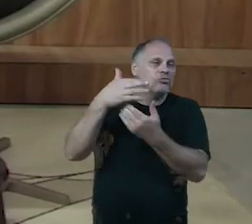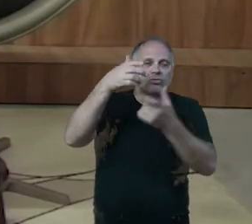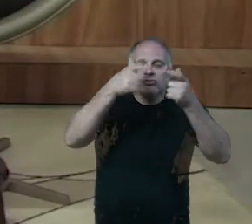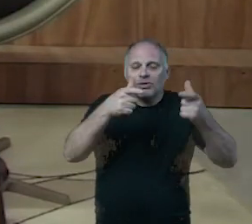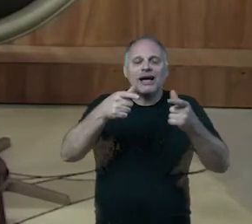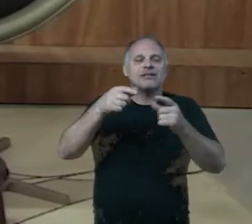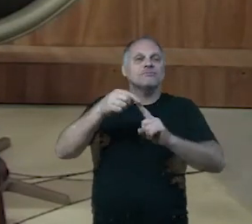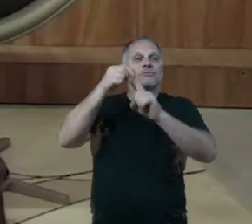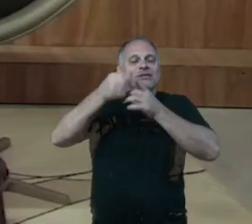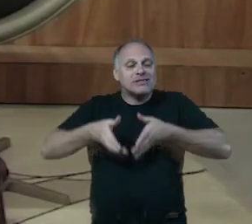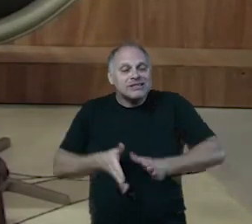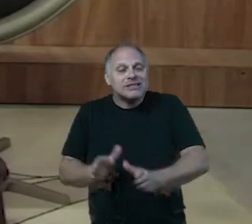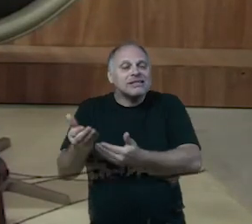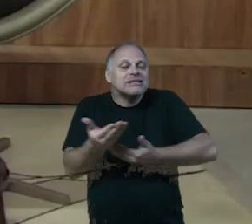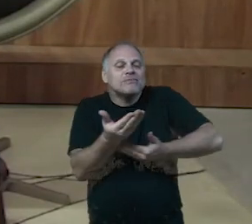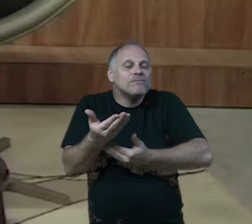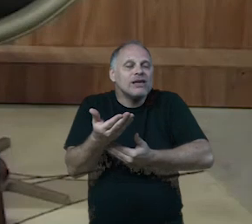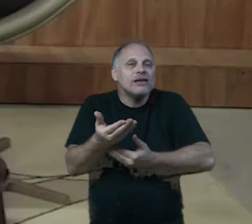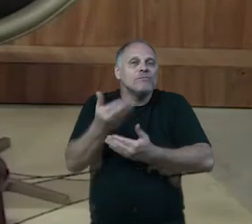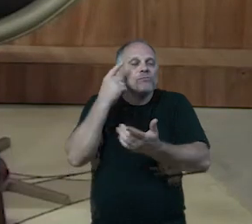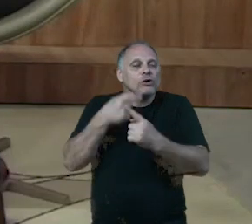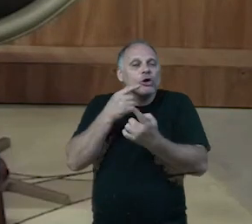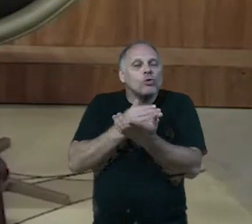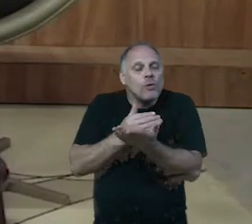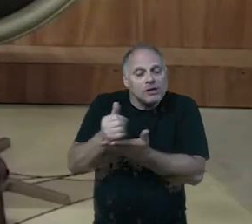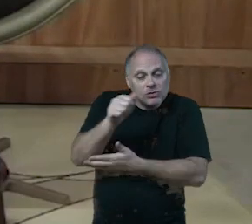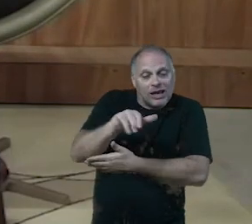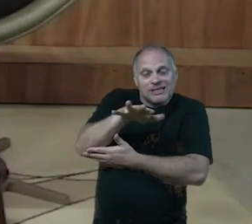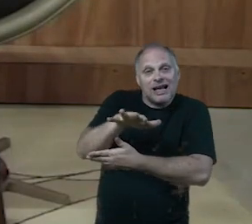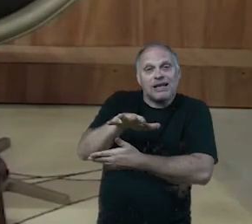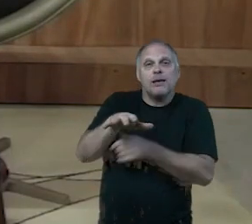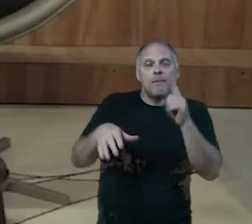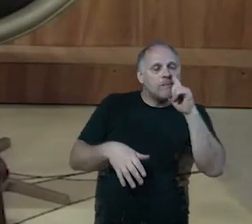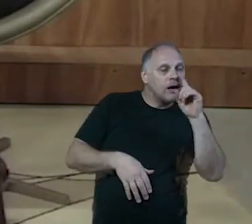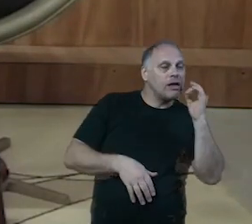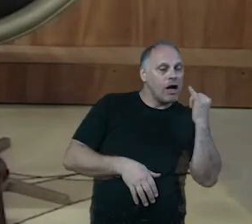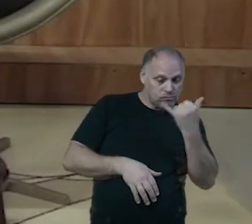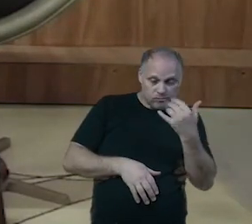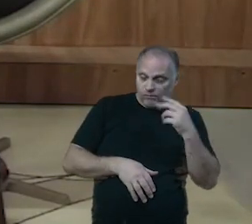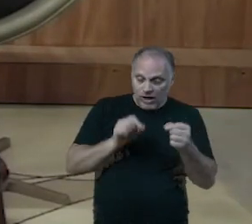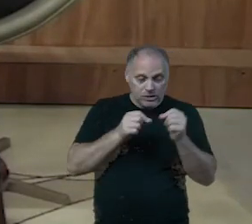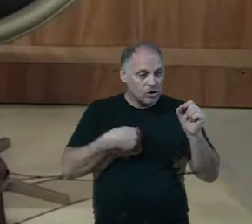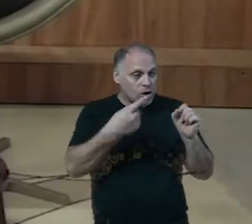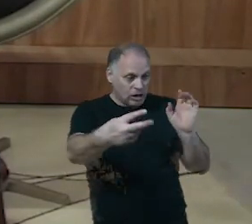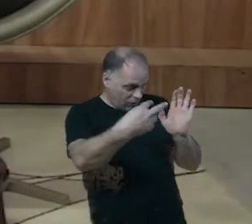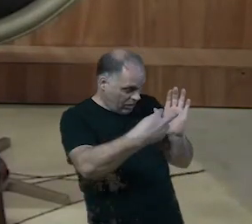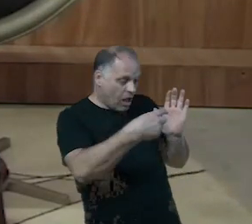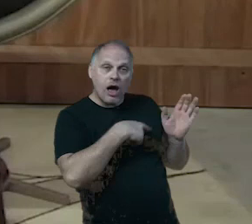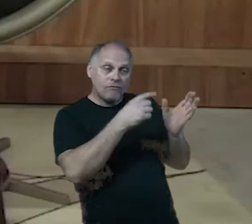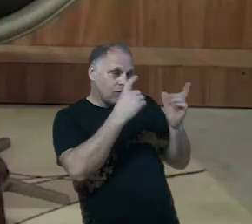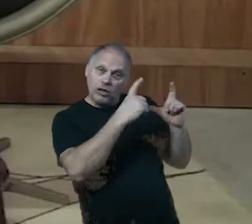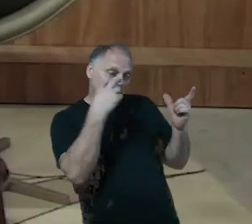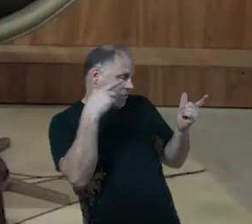de recém-nascidos, justamente por ter iniciado nessa área, e uma mãe vai indicando a outra, porque geralmente quando uma resolve ser mãe, a outra amiga